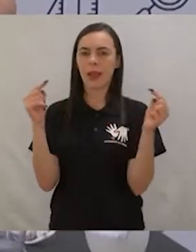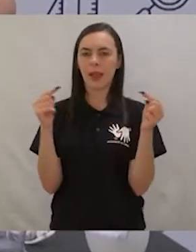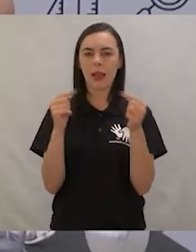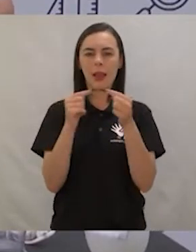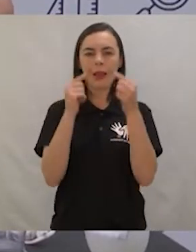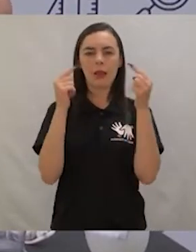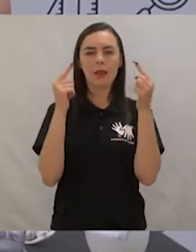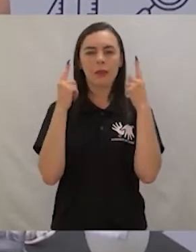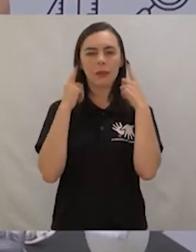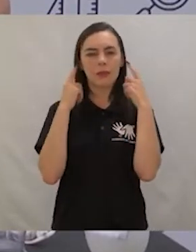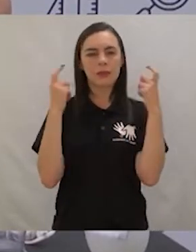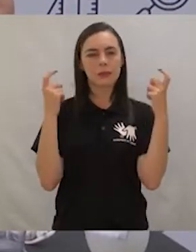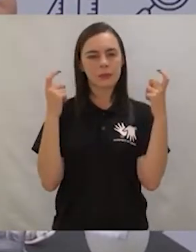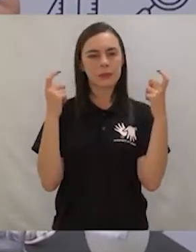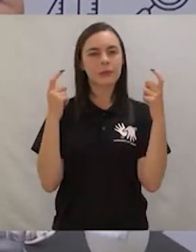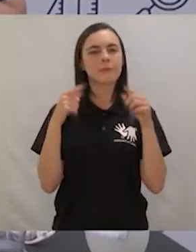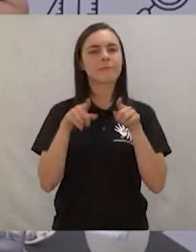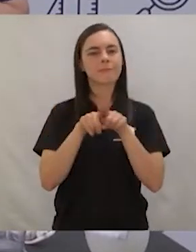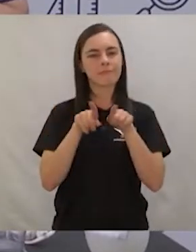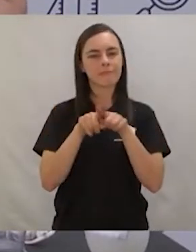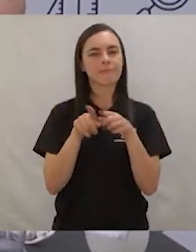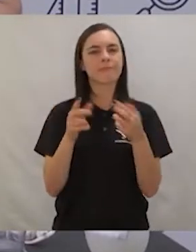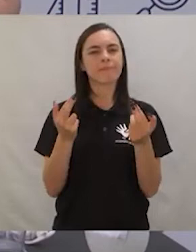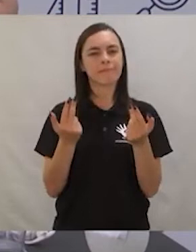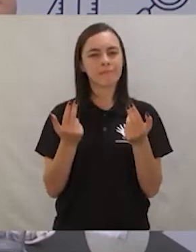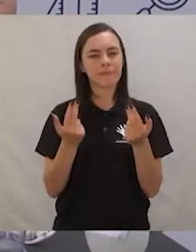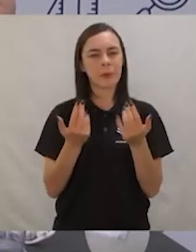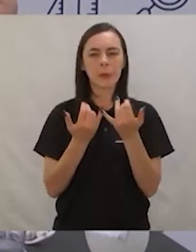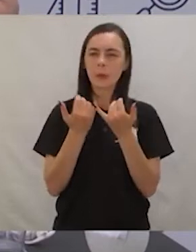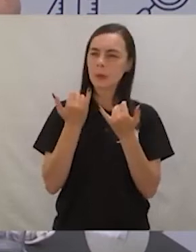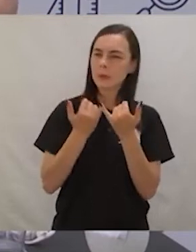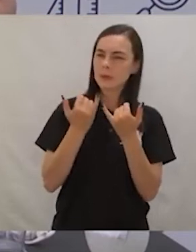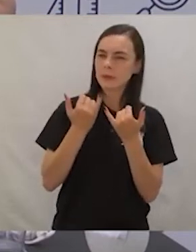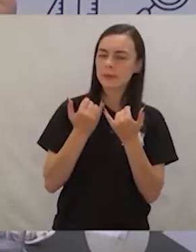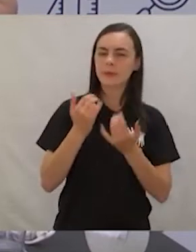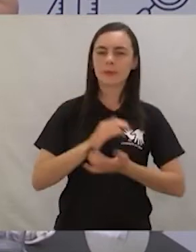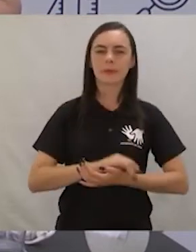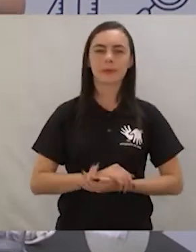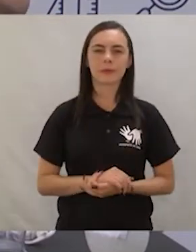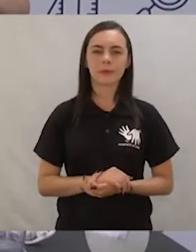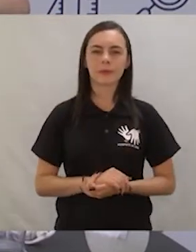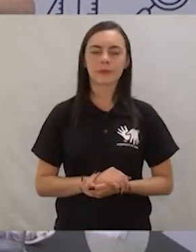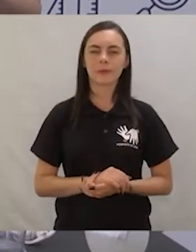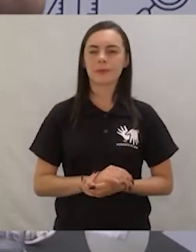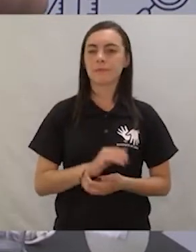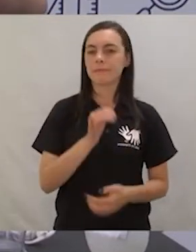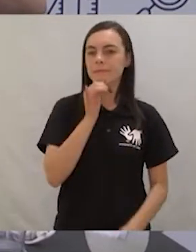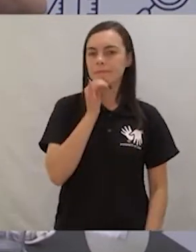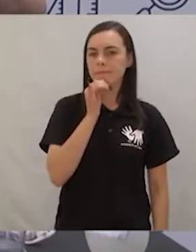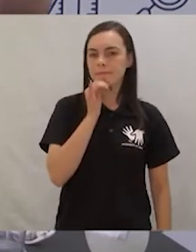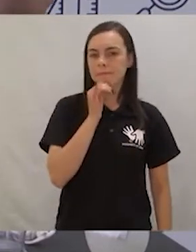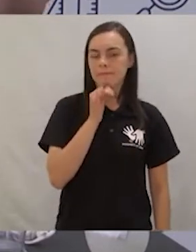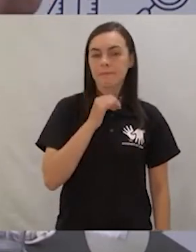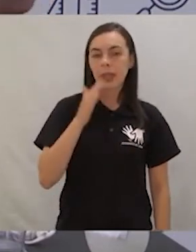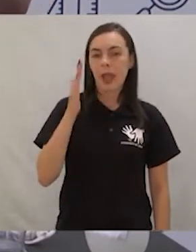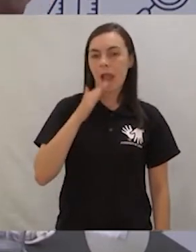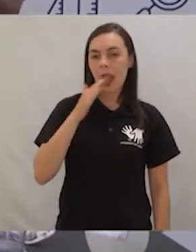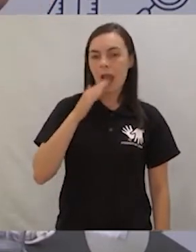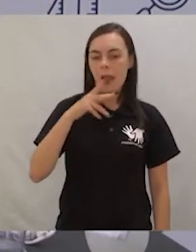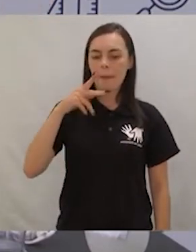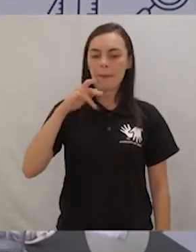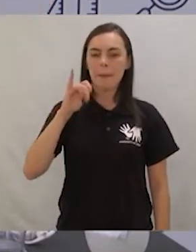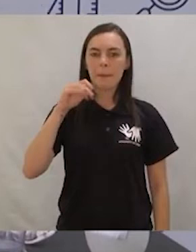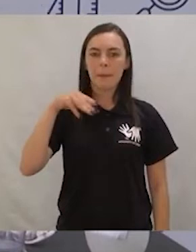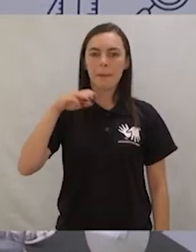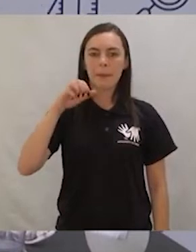últimas sílabas, elas têm o mesmo som. A gente fala igual, parecido, tá? Olha,